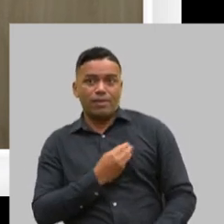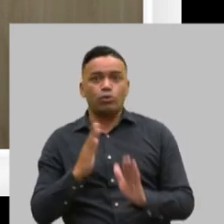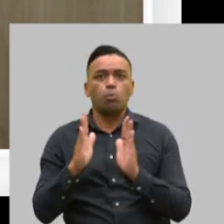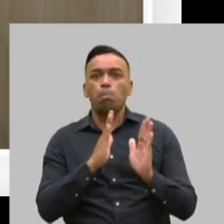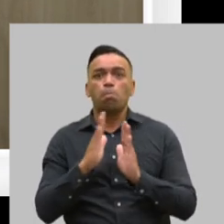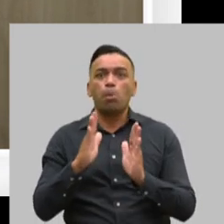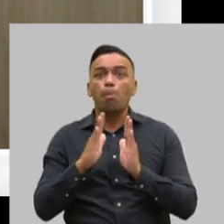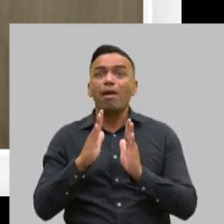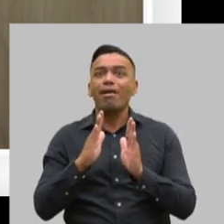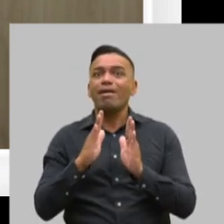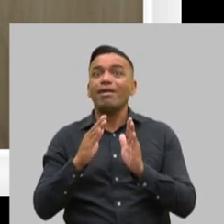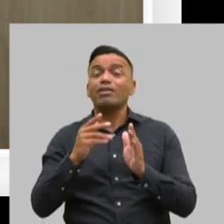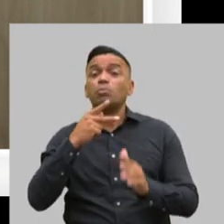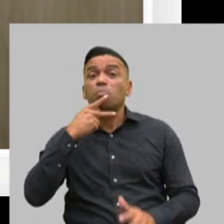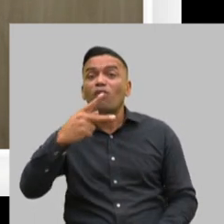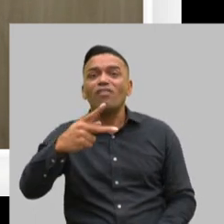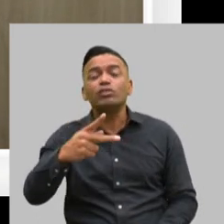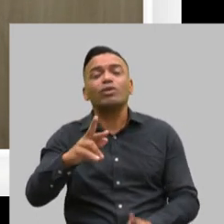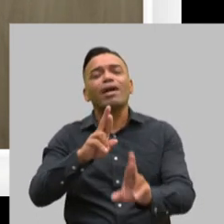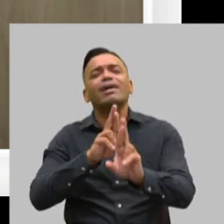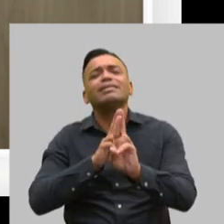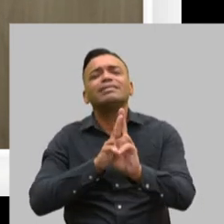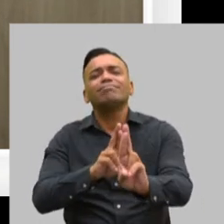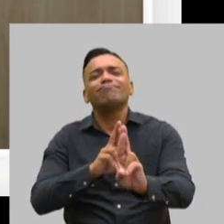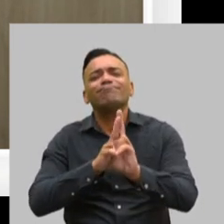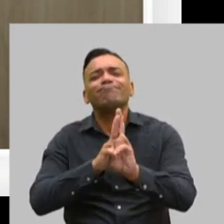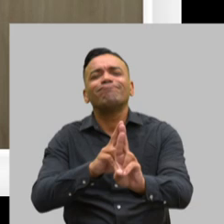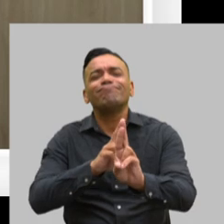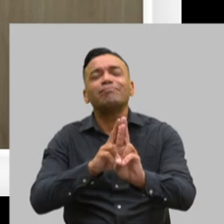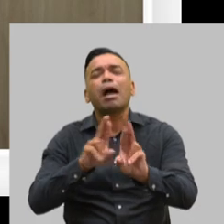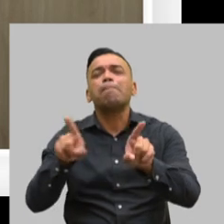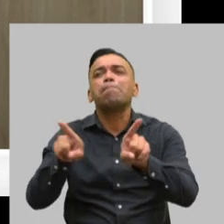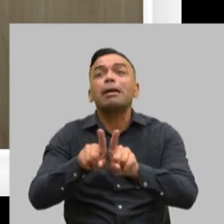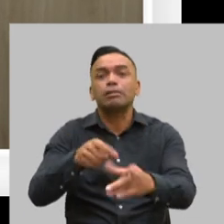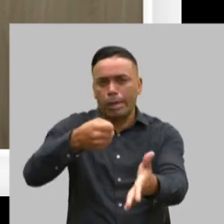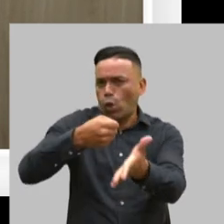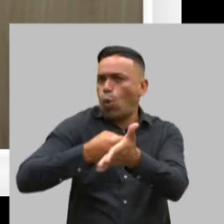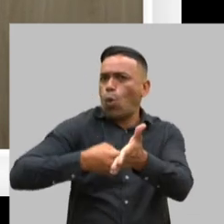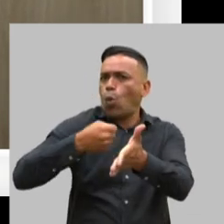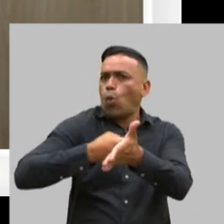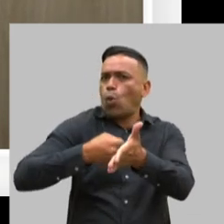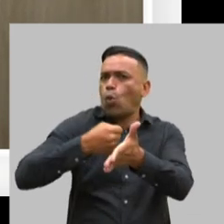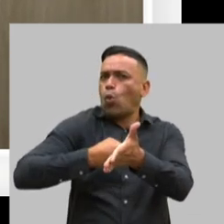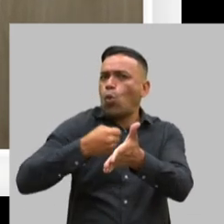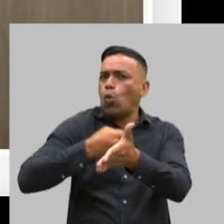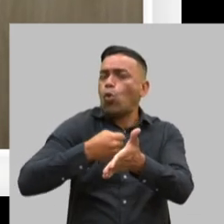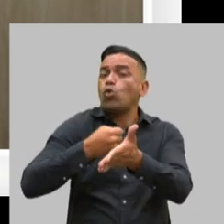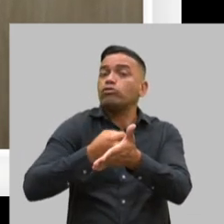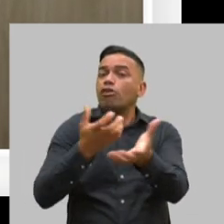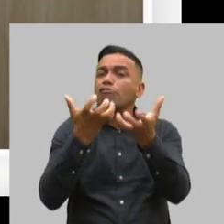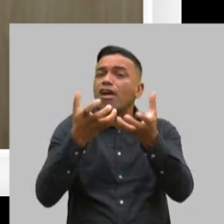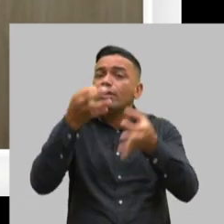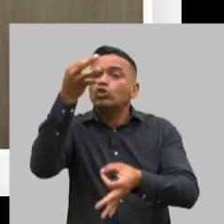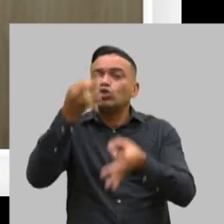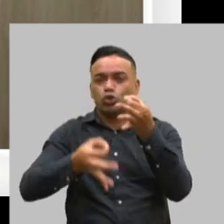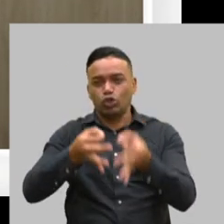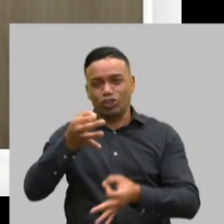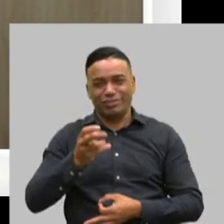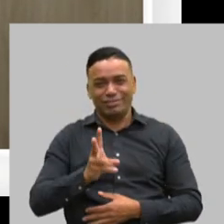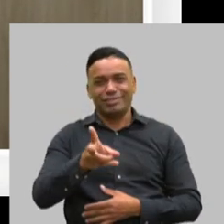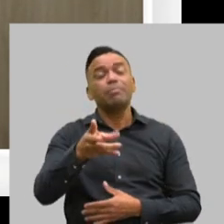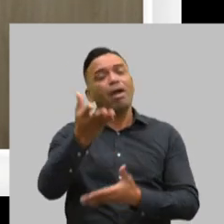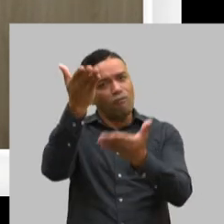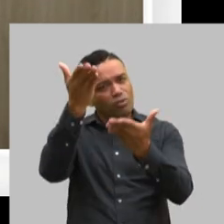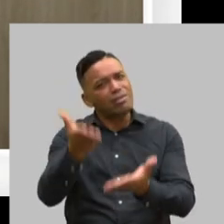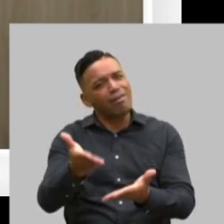que profetiza a esperança, mas também profetiza a luta e principalmente a luta por justiça. Esse é o Senhor